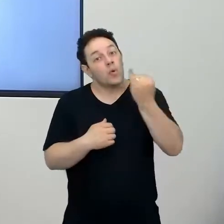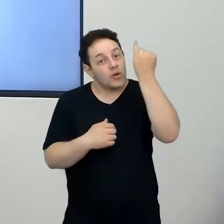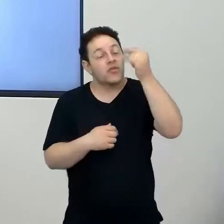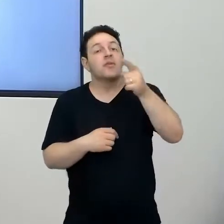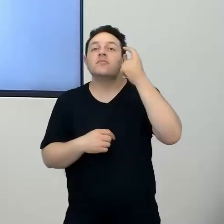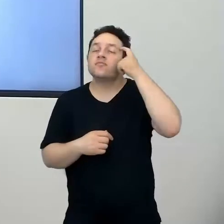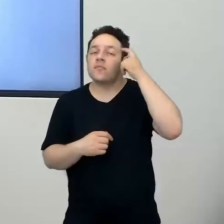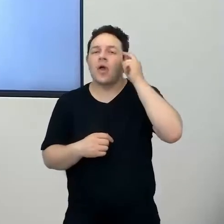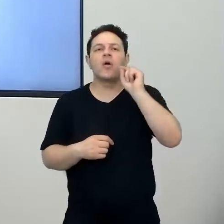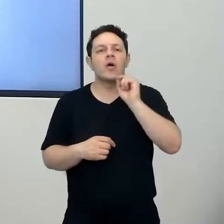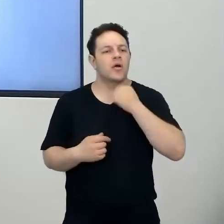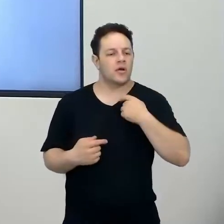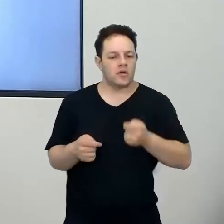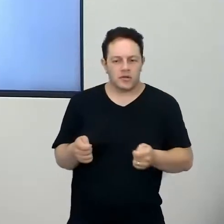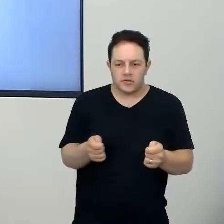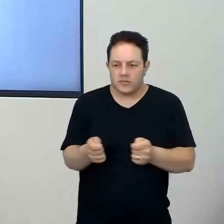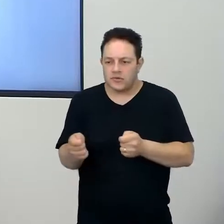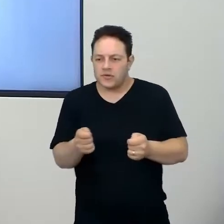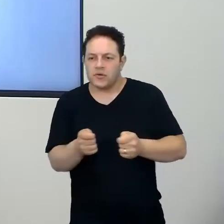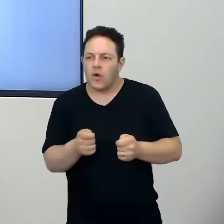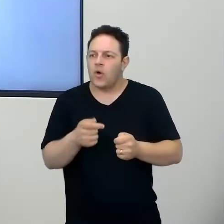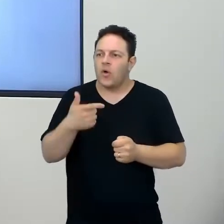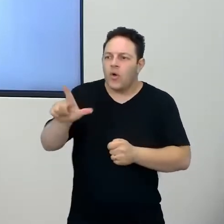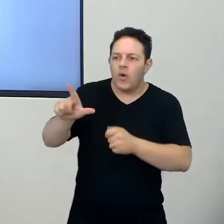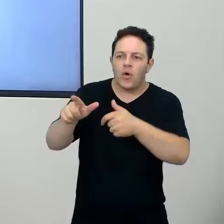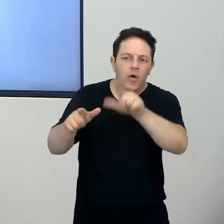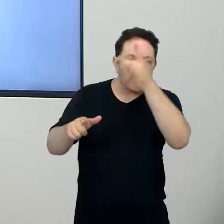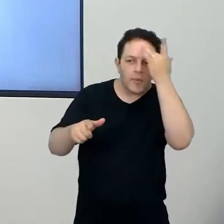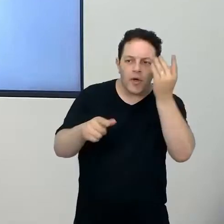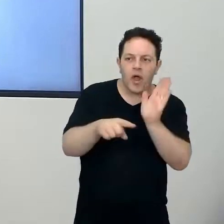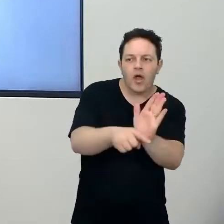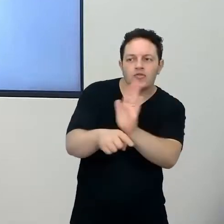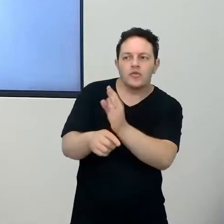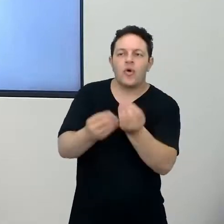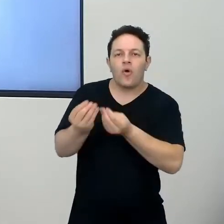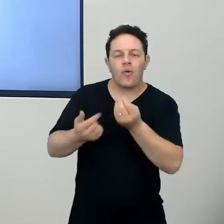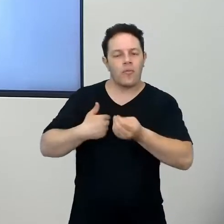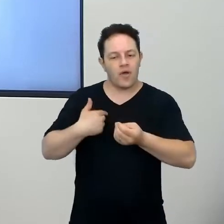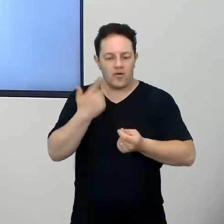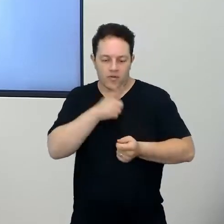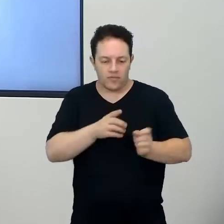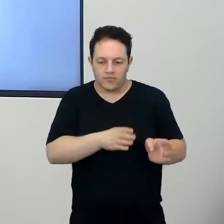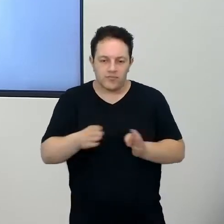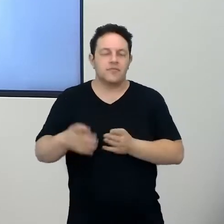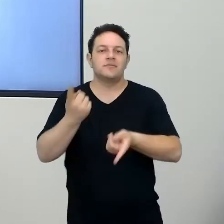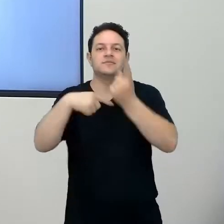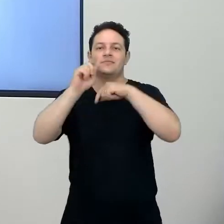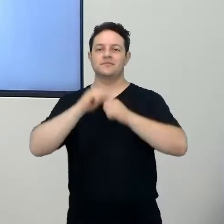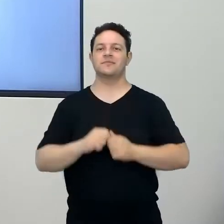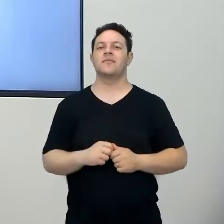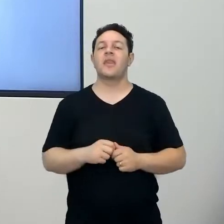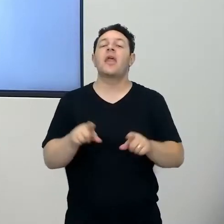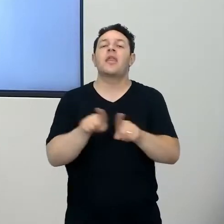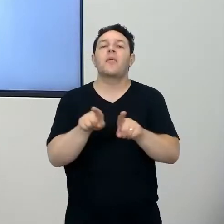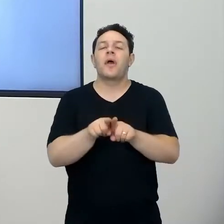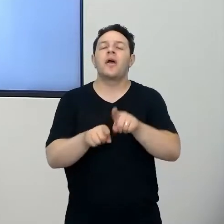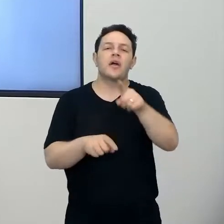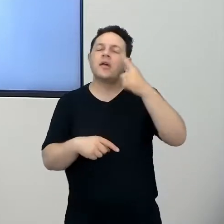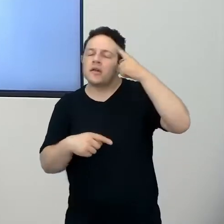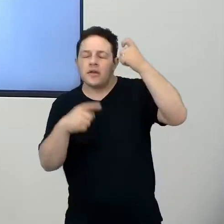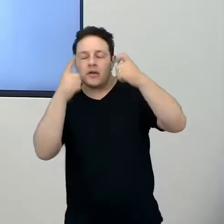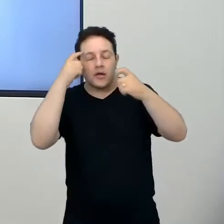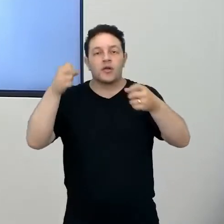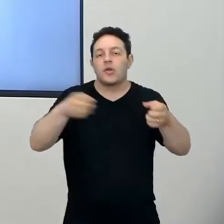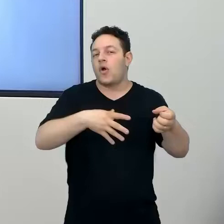saiba também administrar outros talentos para que seu empreendimento dê certo. Inovar e gerar riquezas e mudanças